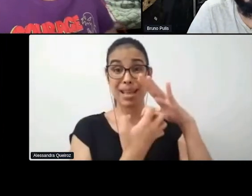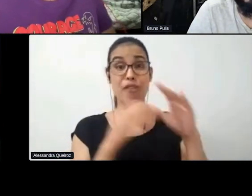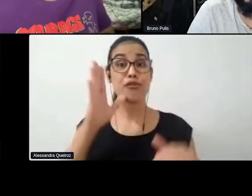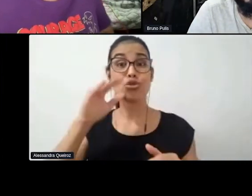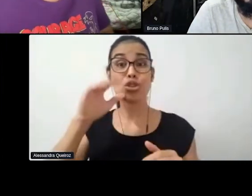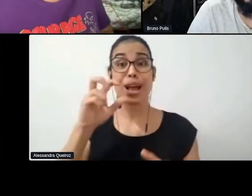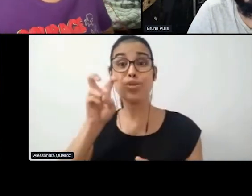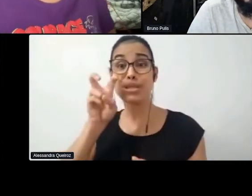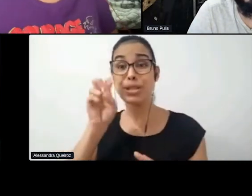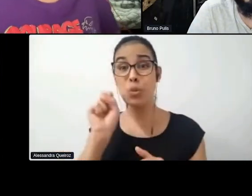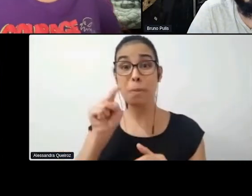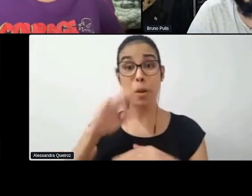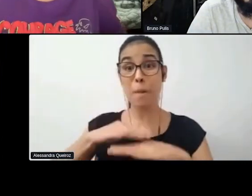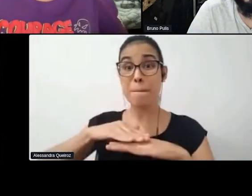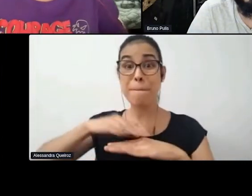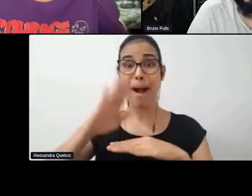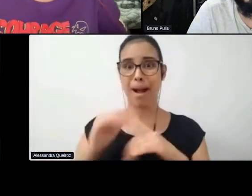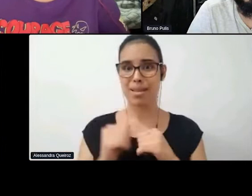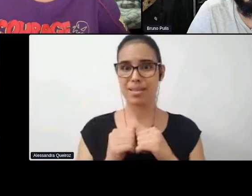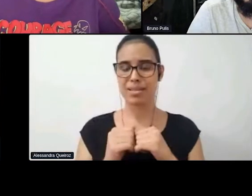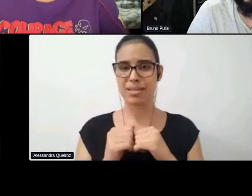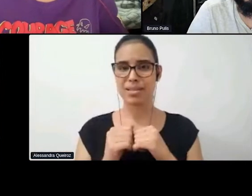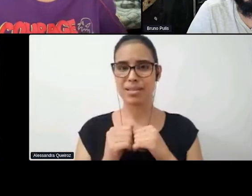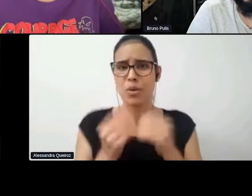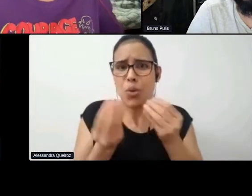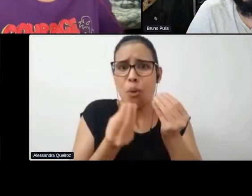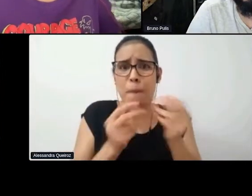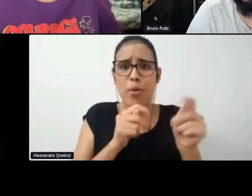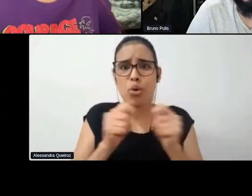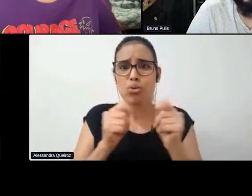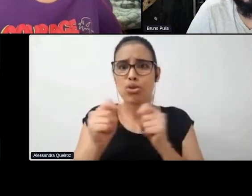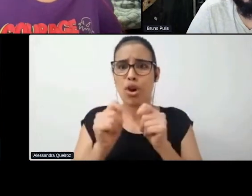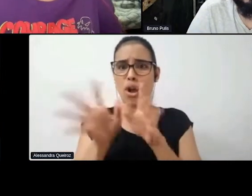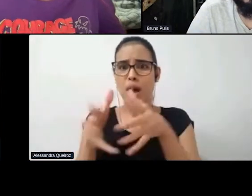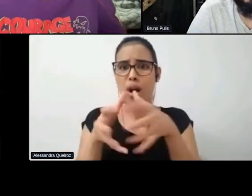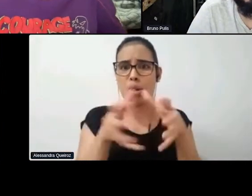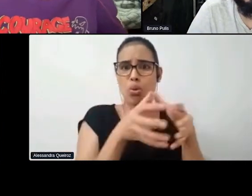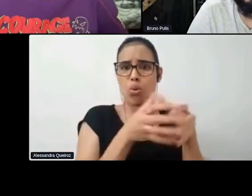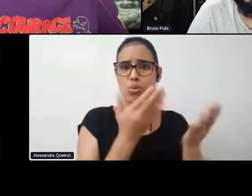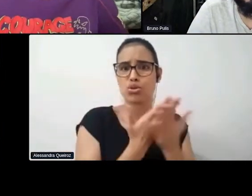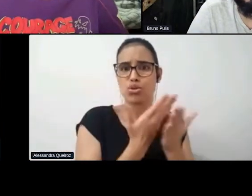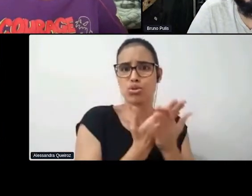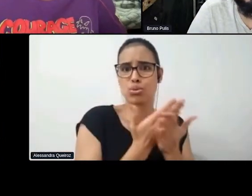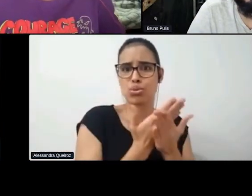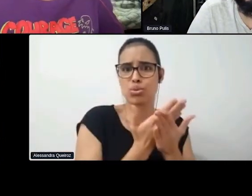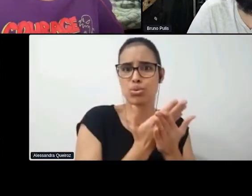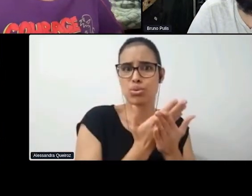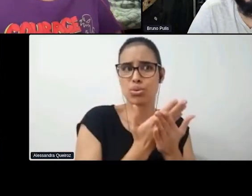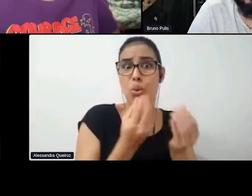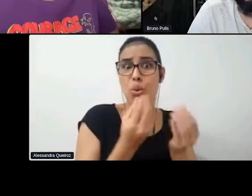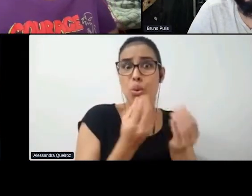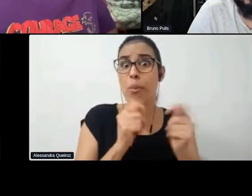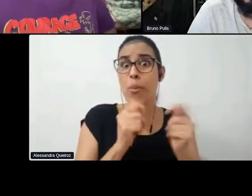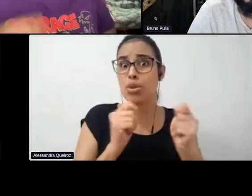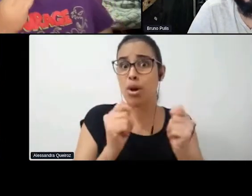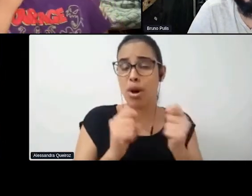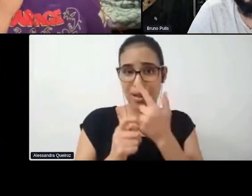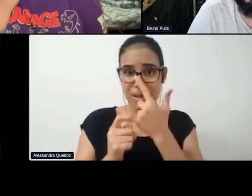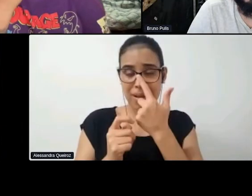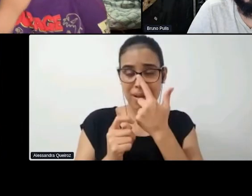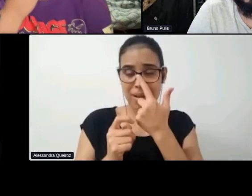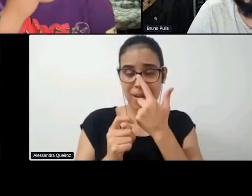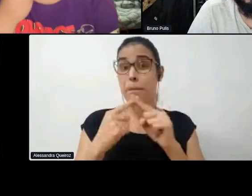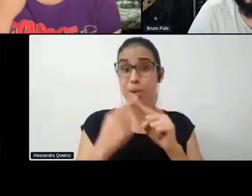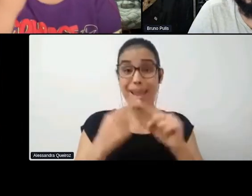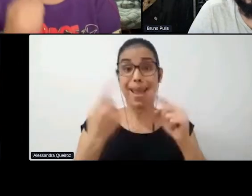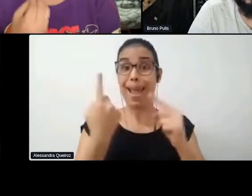controlo esses grupos de estudos? Por que eu falo controlar? Porque a gente sabe que pode correr informação errada. Imagina, é um assunto que as